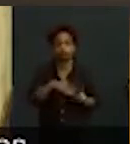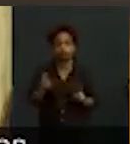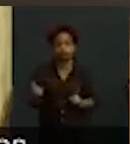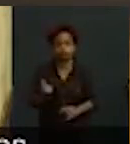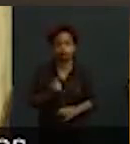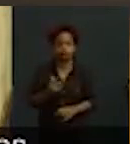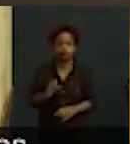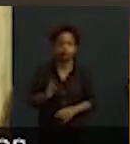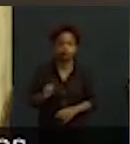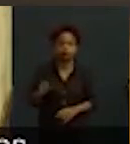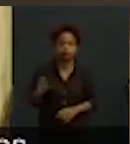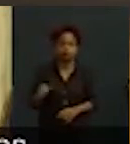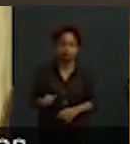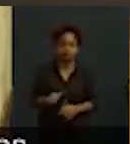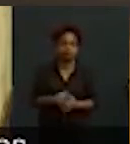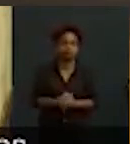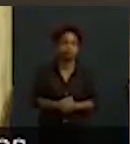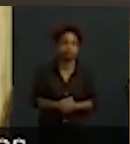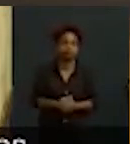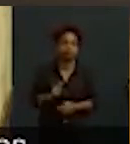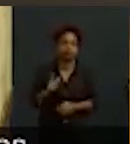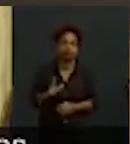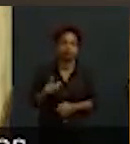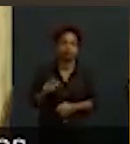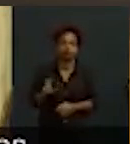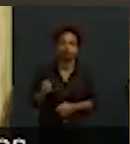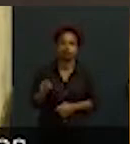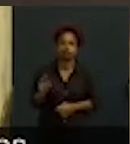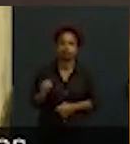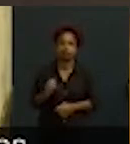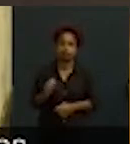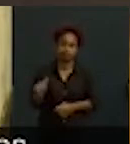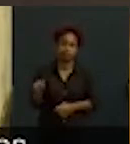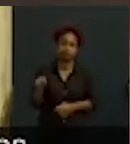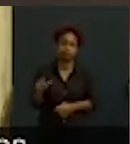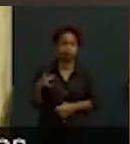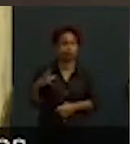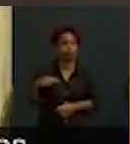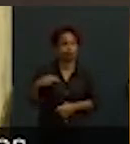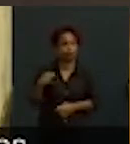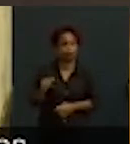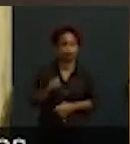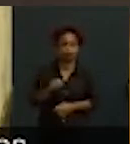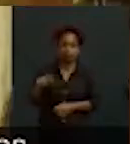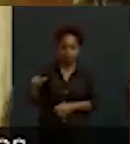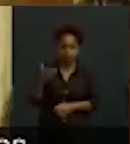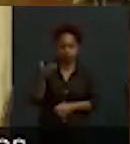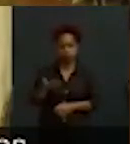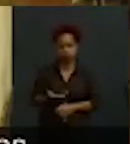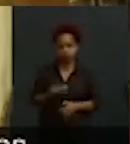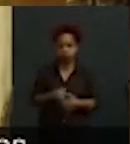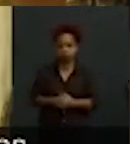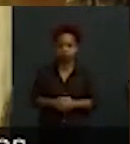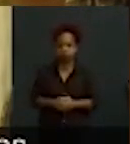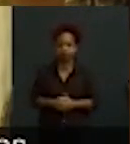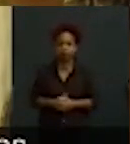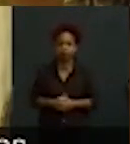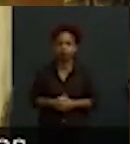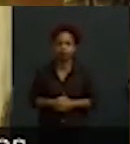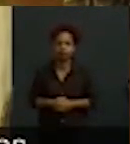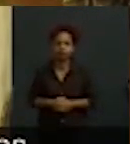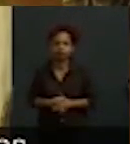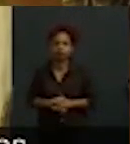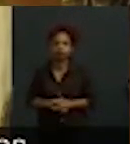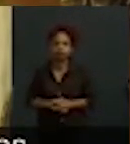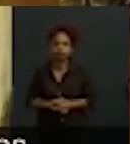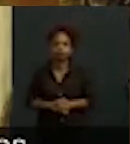Fabiana Oliveira Franco Lustosa para receber a medalha Aníbal Frederico de Souza.